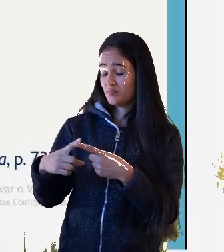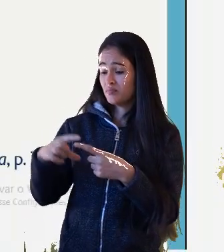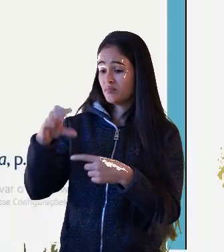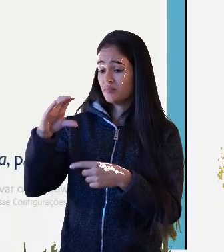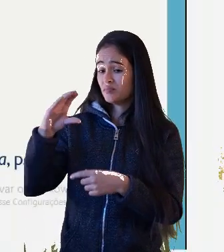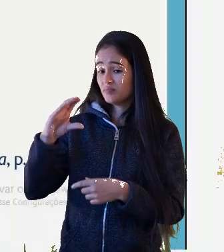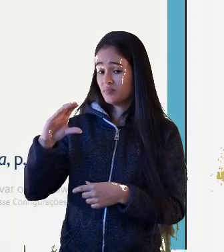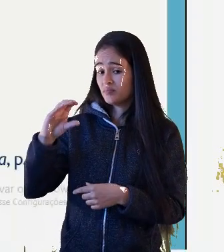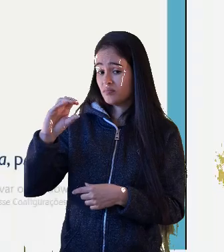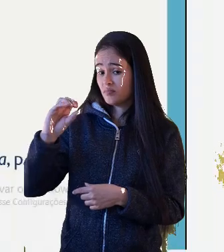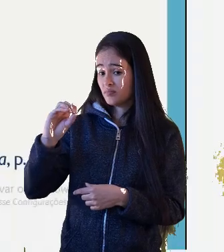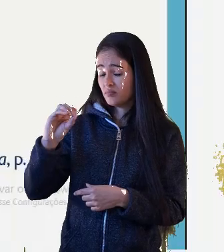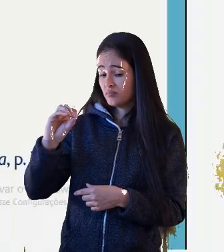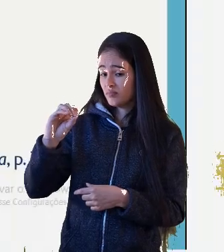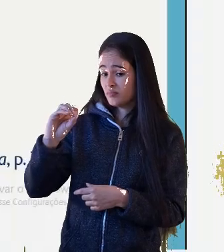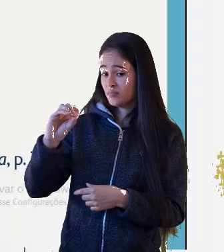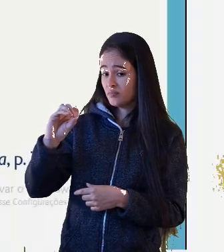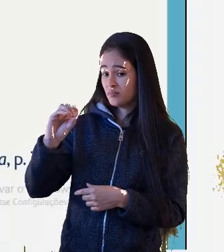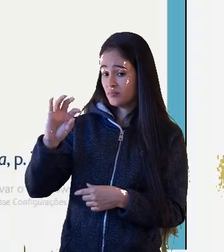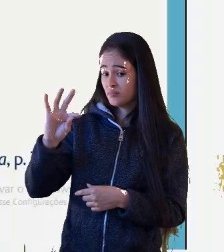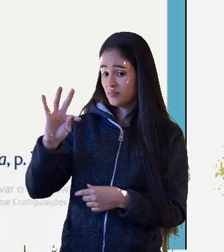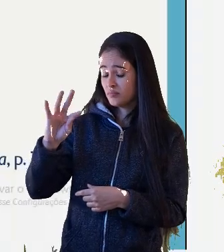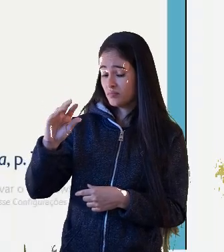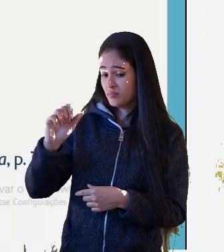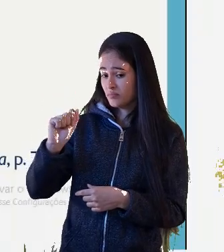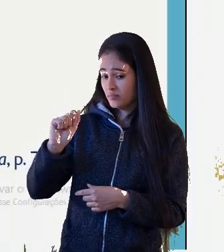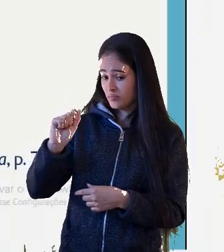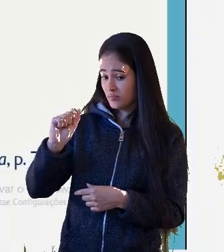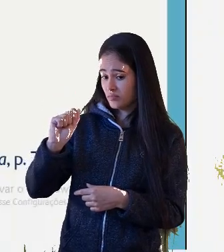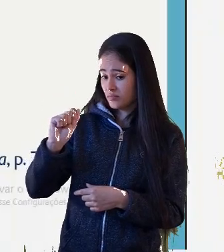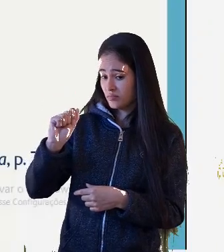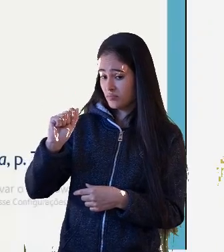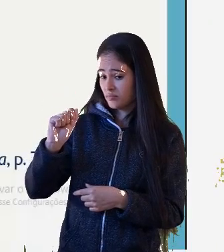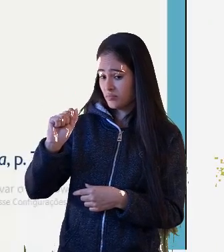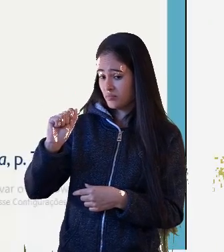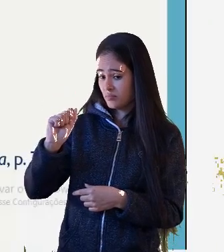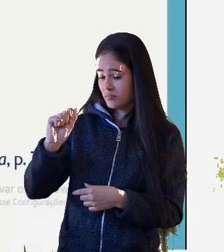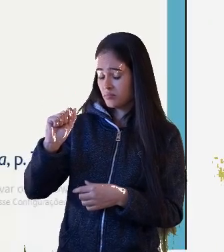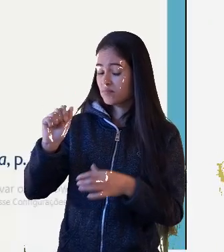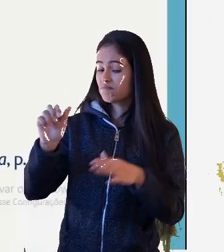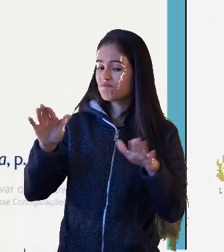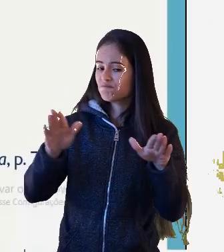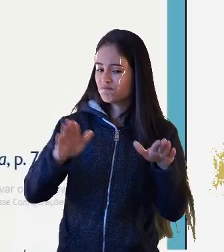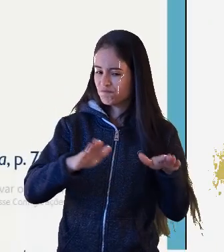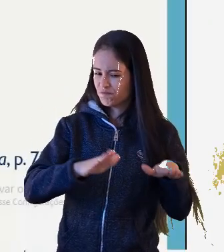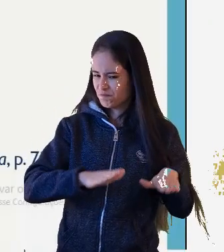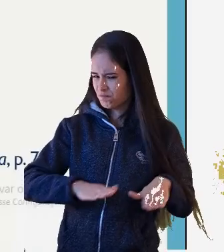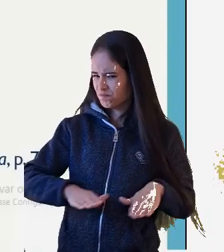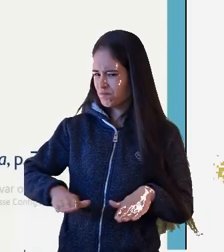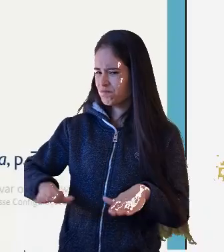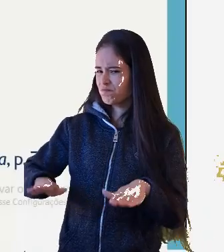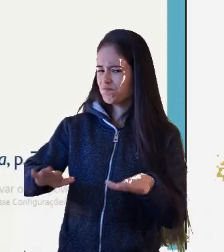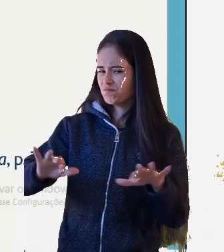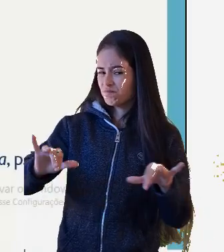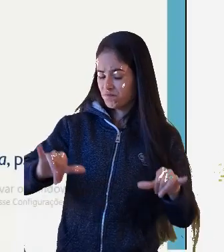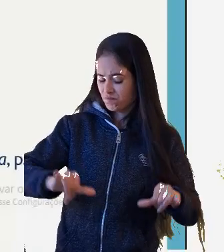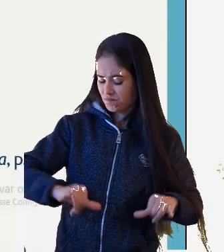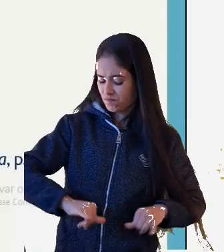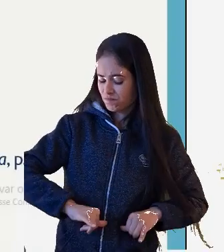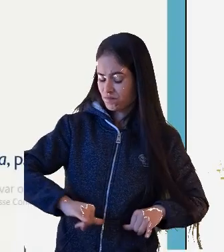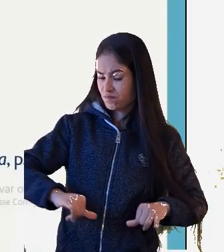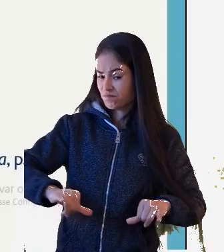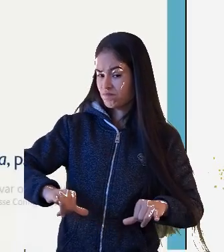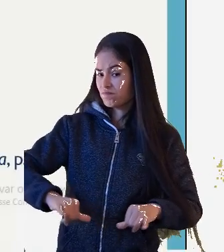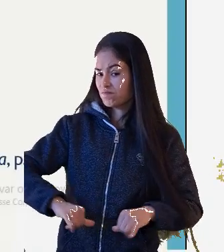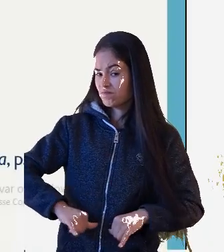derrota. Equilibra entre ponto de partida e ponto de chegada a